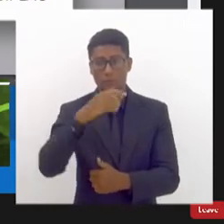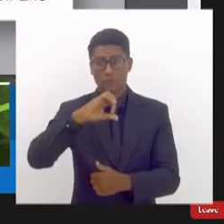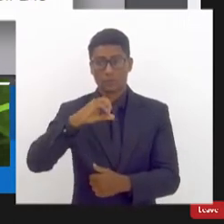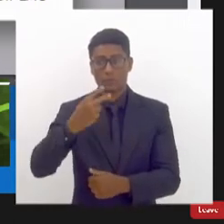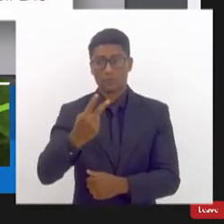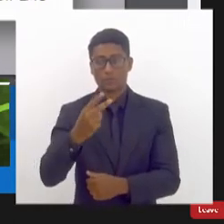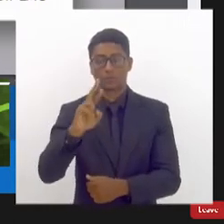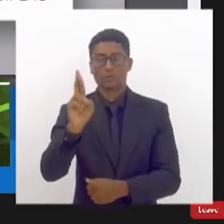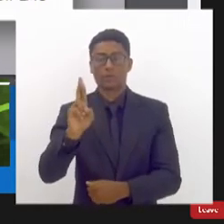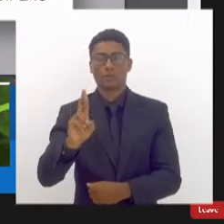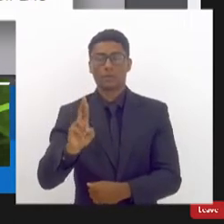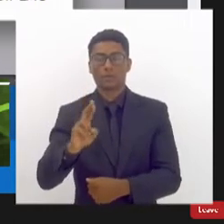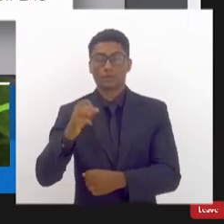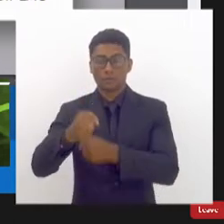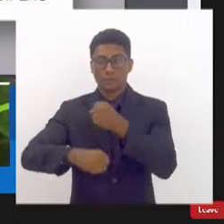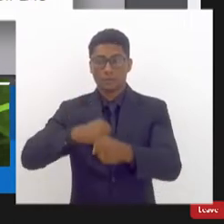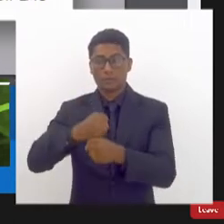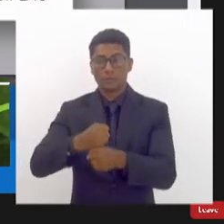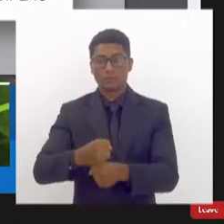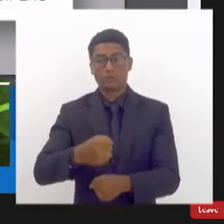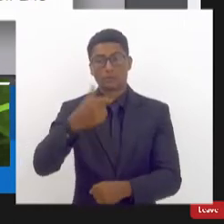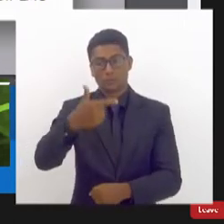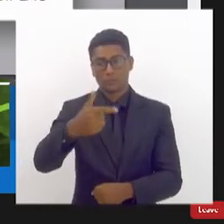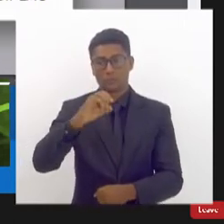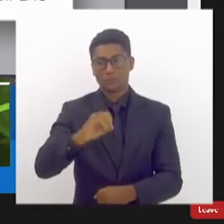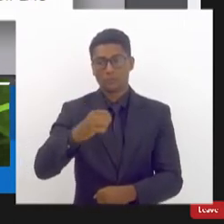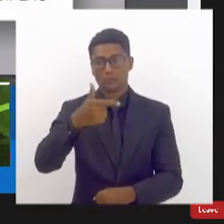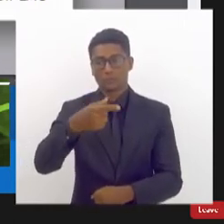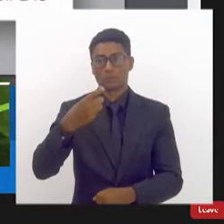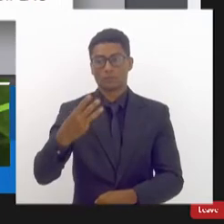292,00 para o ano de 2023.